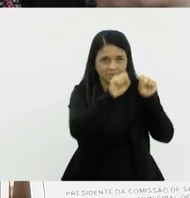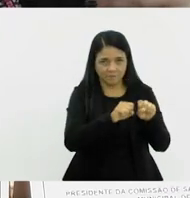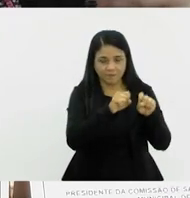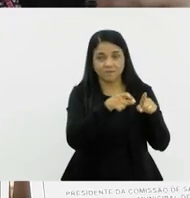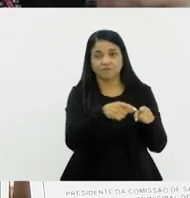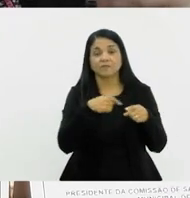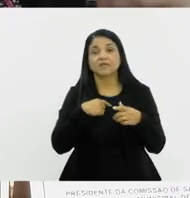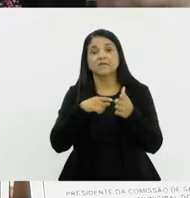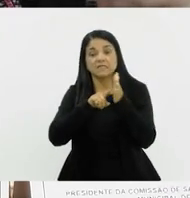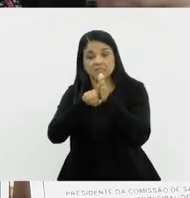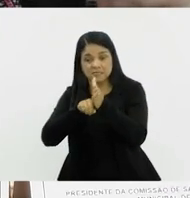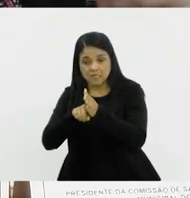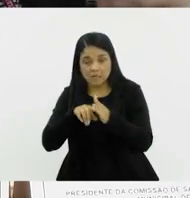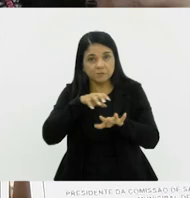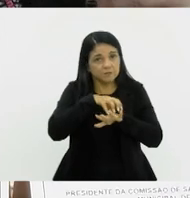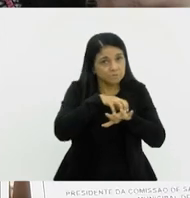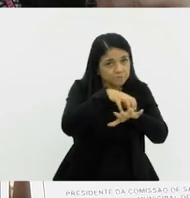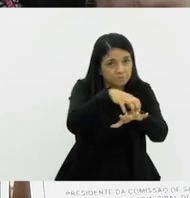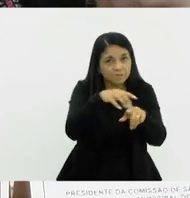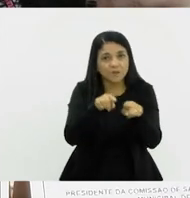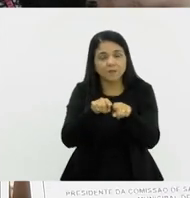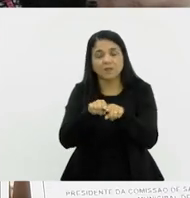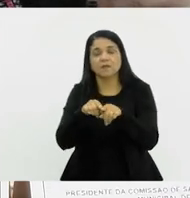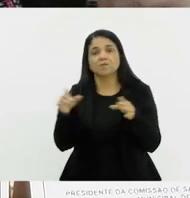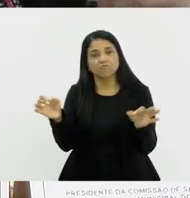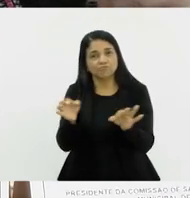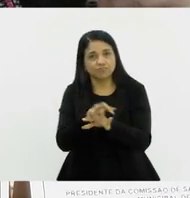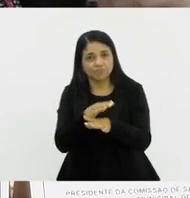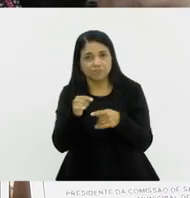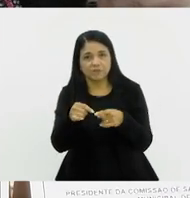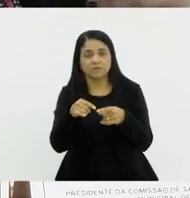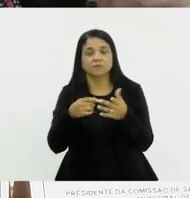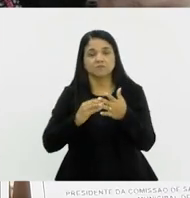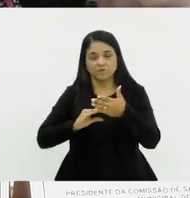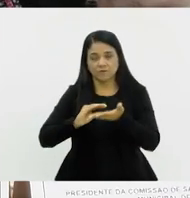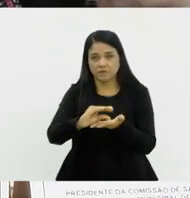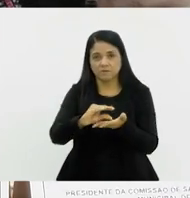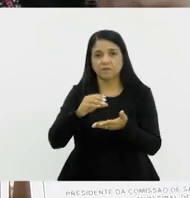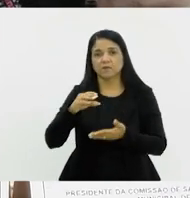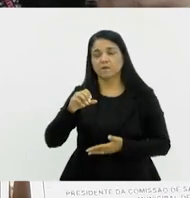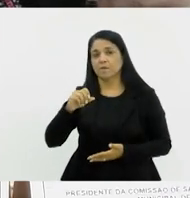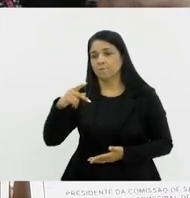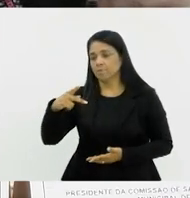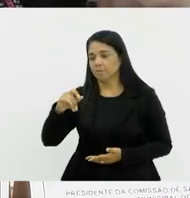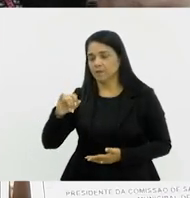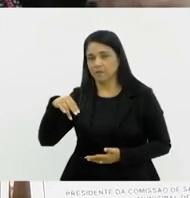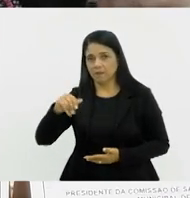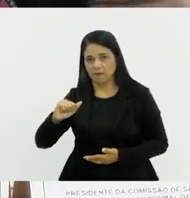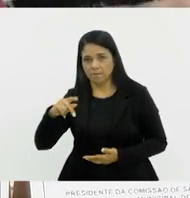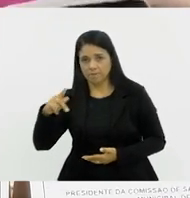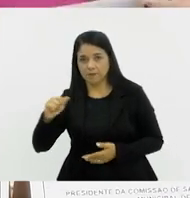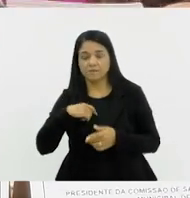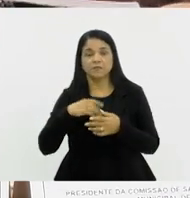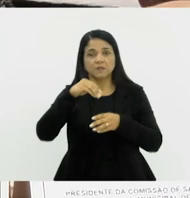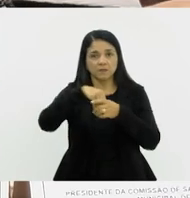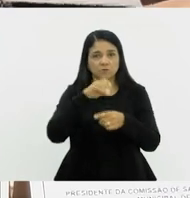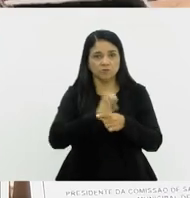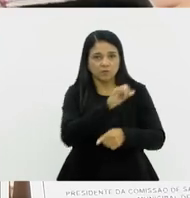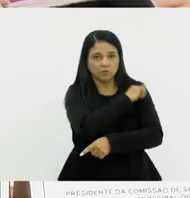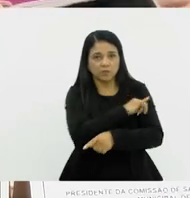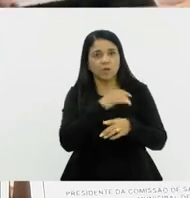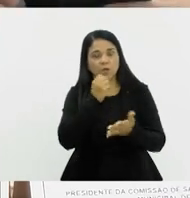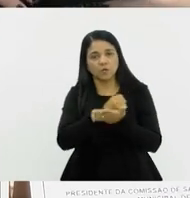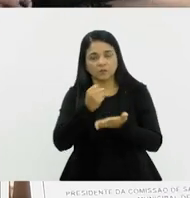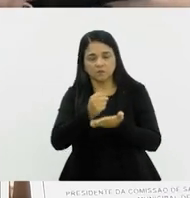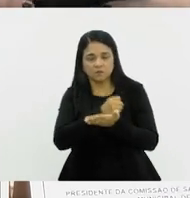de exames, ação concluída, considerando o cofinanciamento da PNASP, que no município do Rio de Janeiro inclui a contratação de serviço de transporte